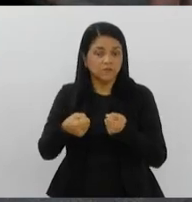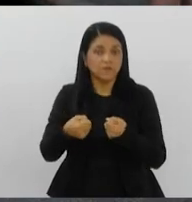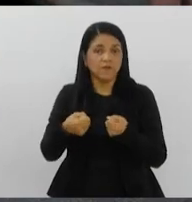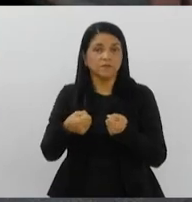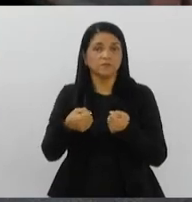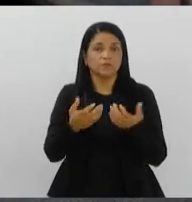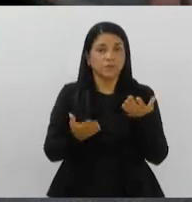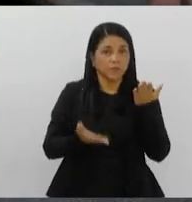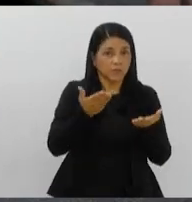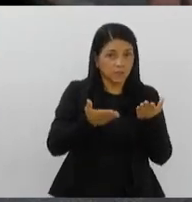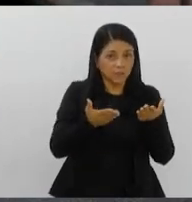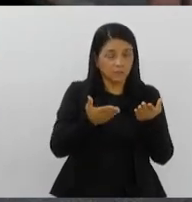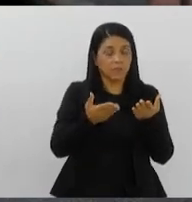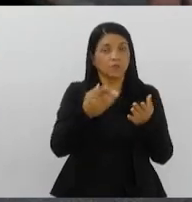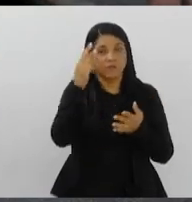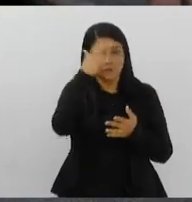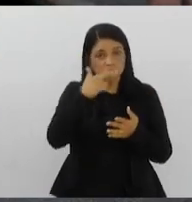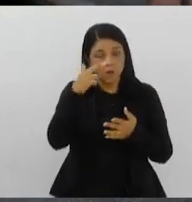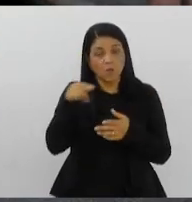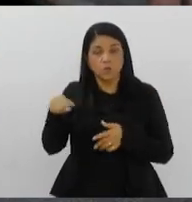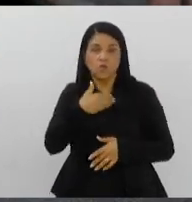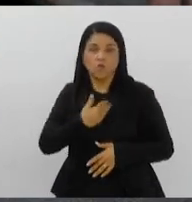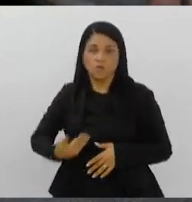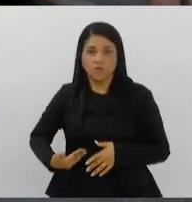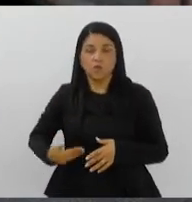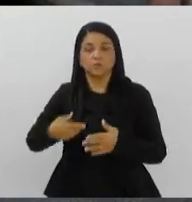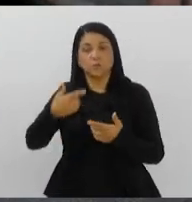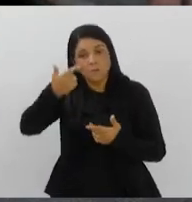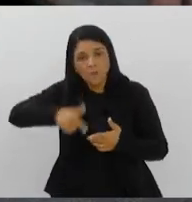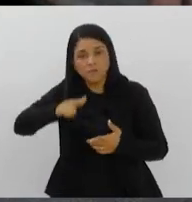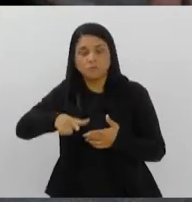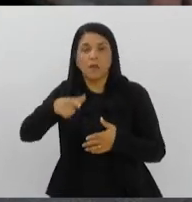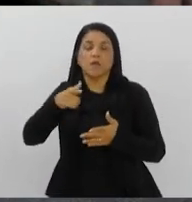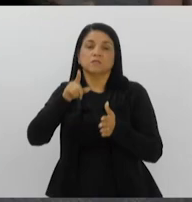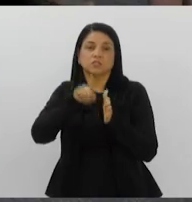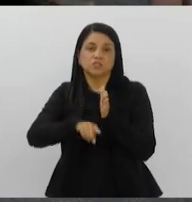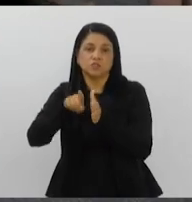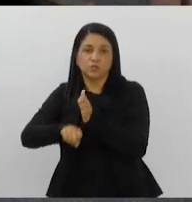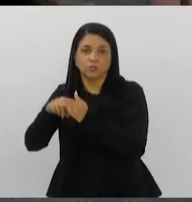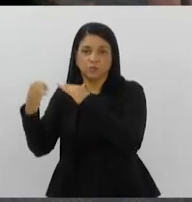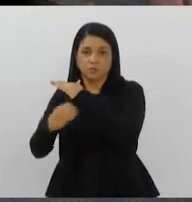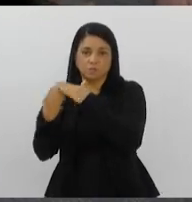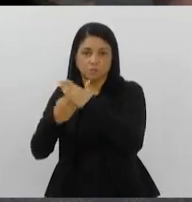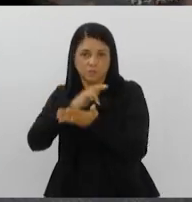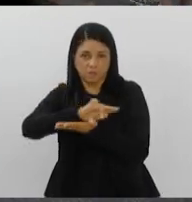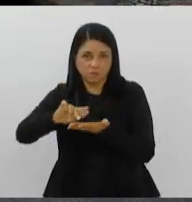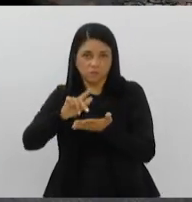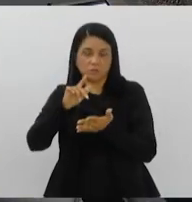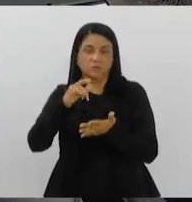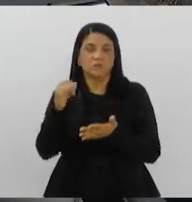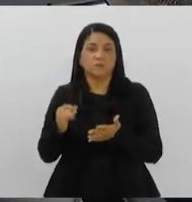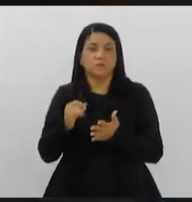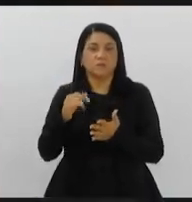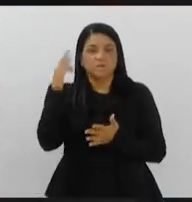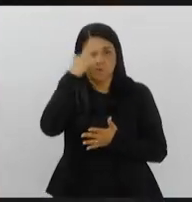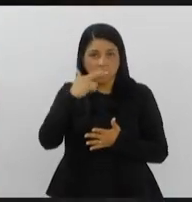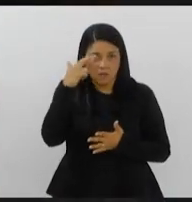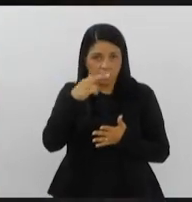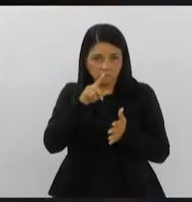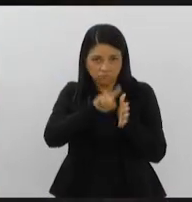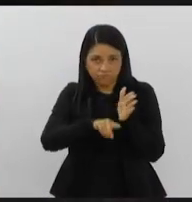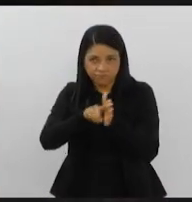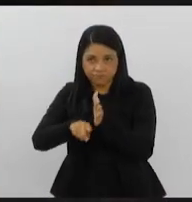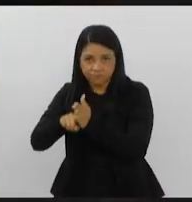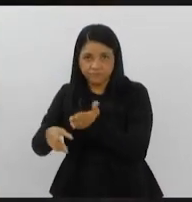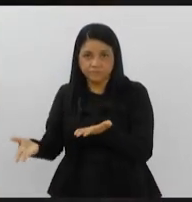defende mais subsídios sem justificativa e sem declaração de impacto. Deputado Rosenberg Reis.